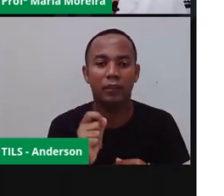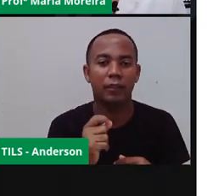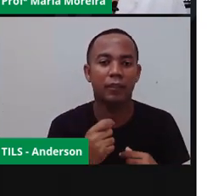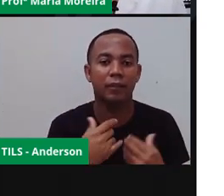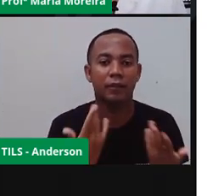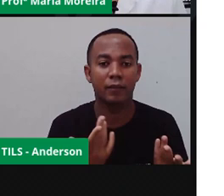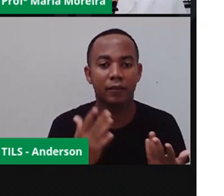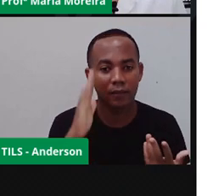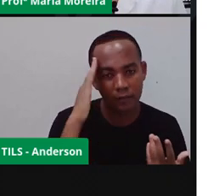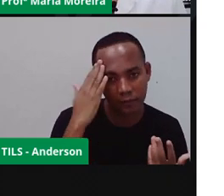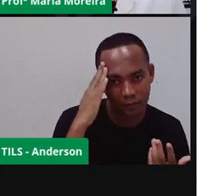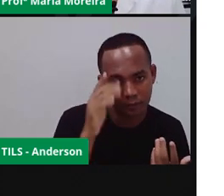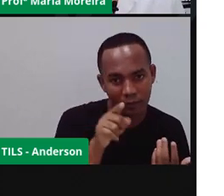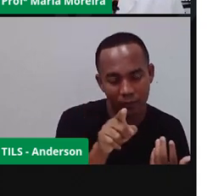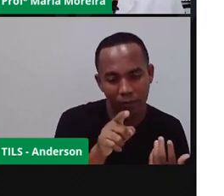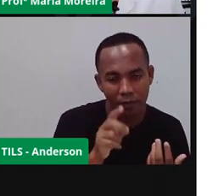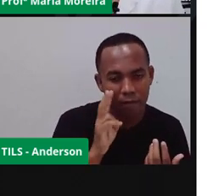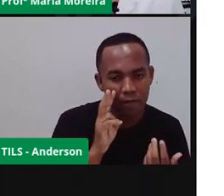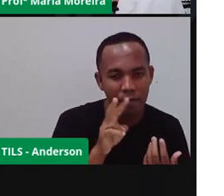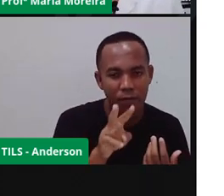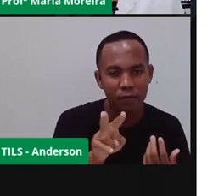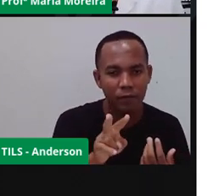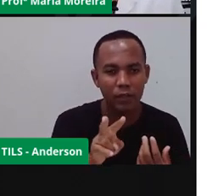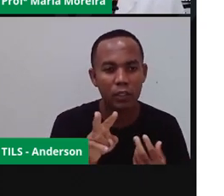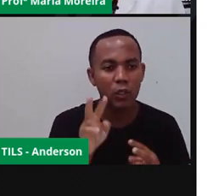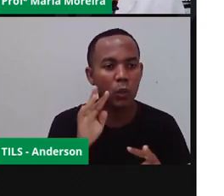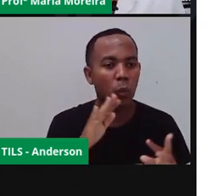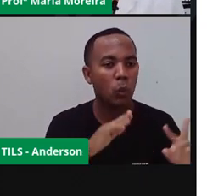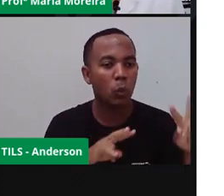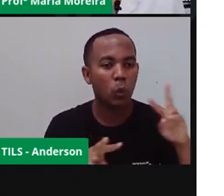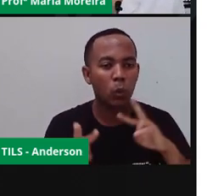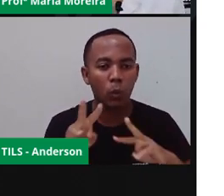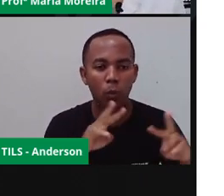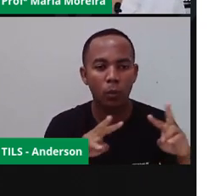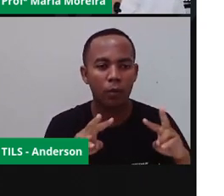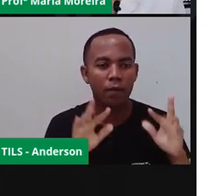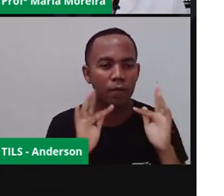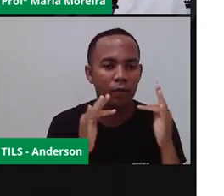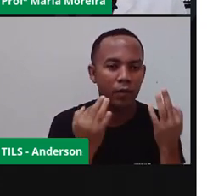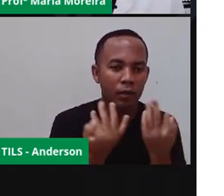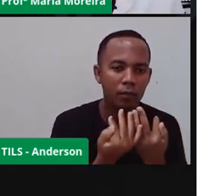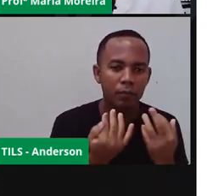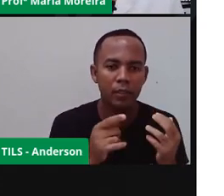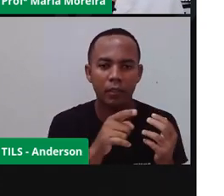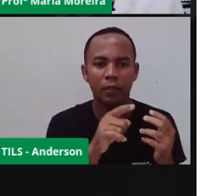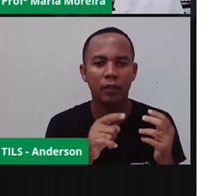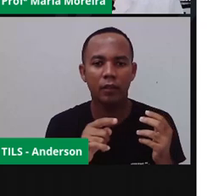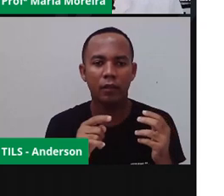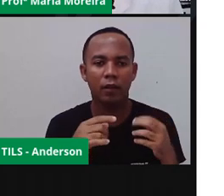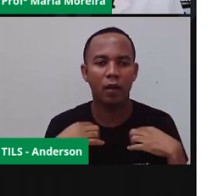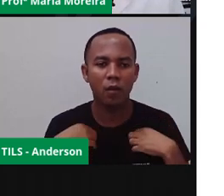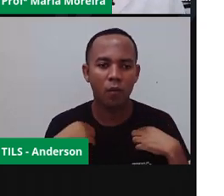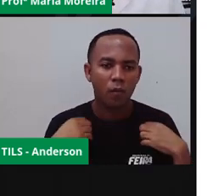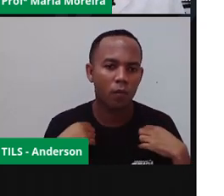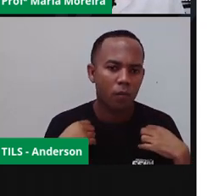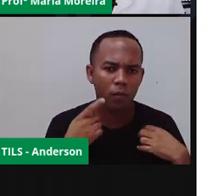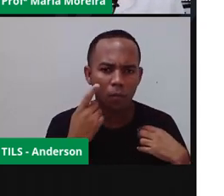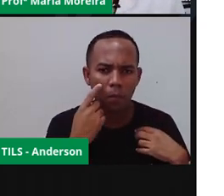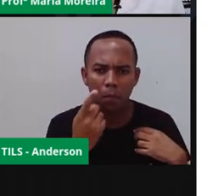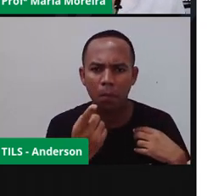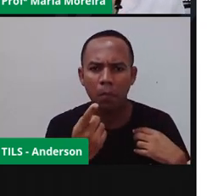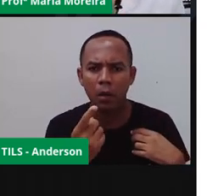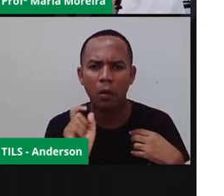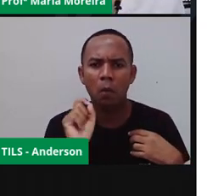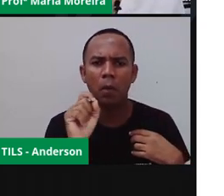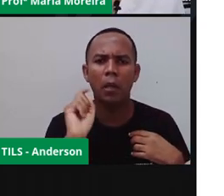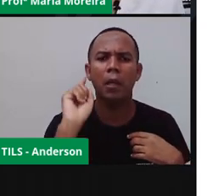gente compreender o achar, a gente precisa olhar tudo que está em volta. A gente vai olhar a família, as roupas dessa família, vai olhar o que que